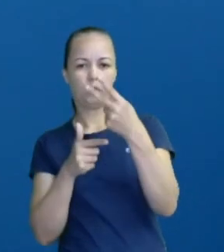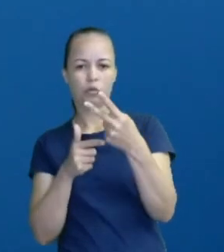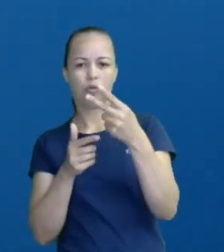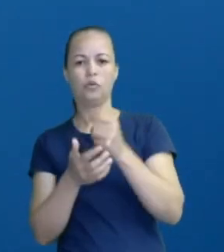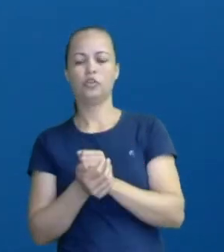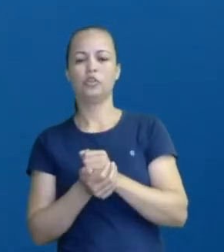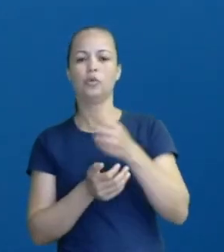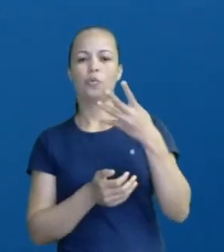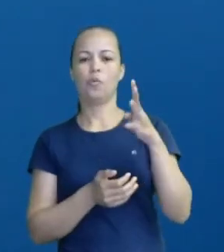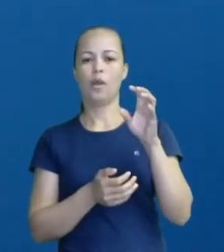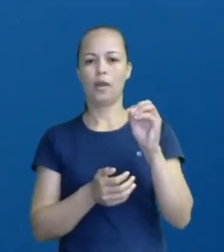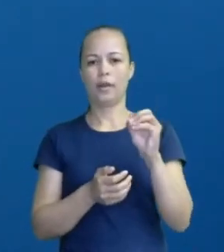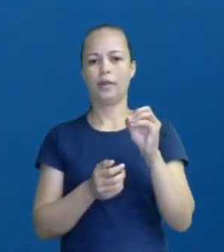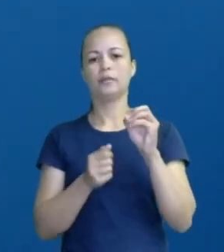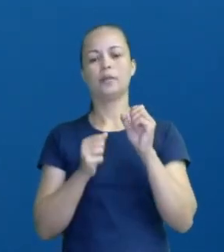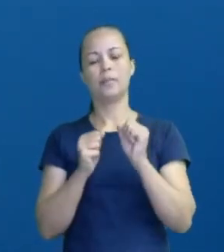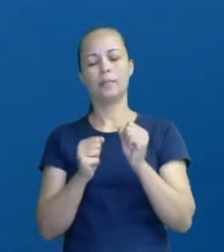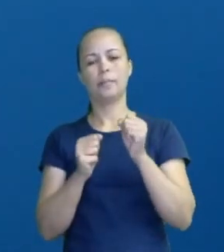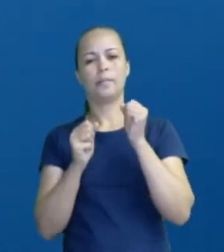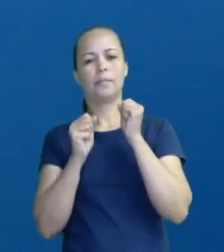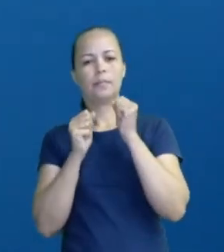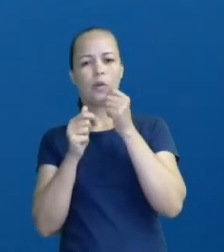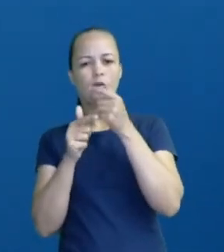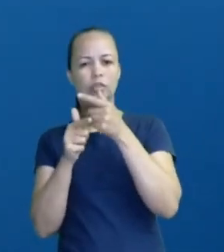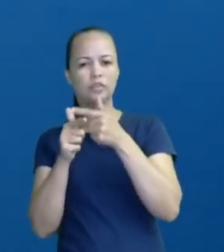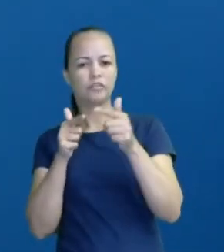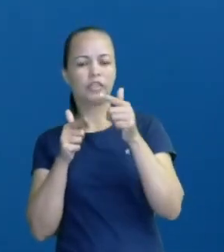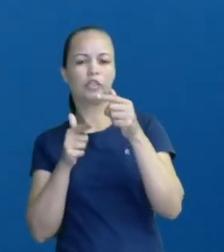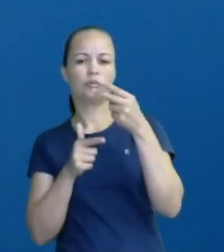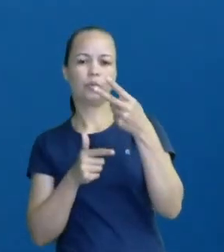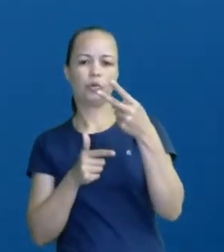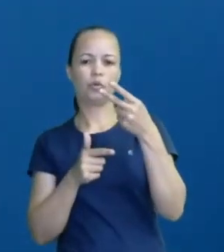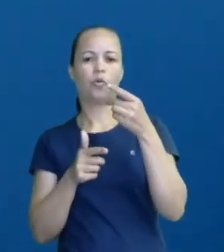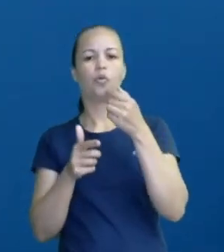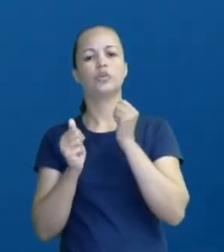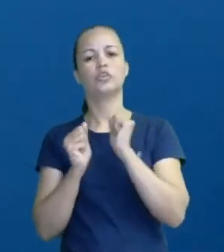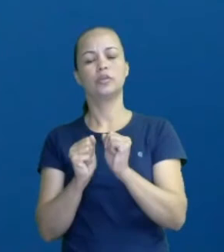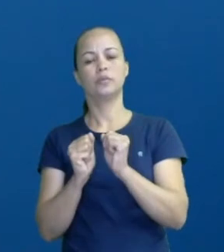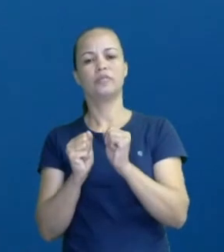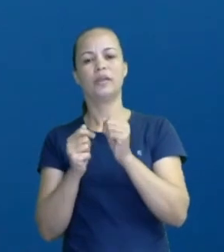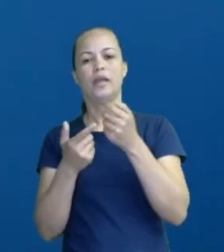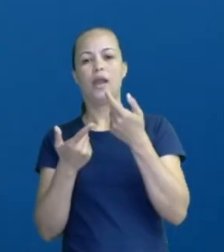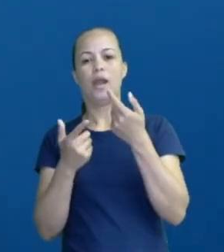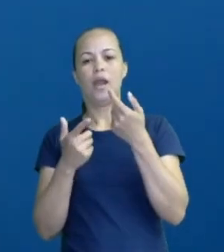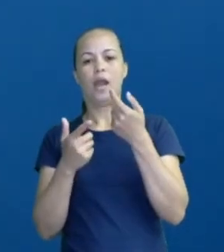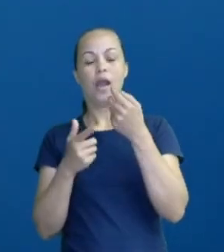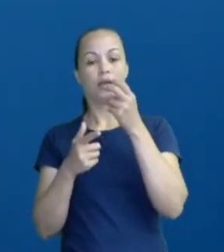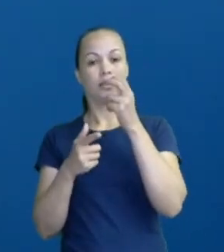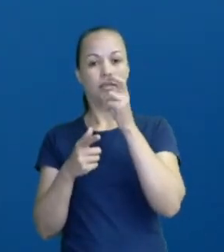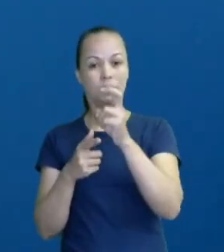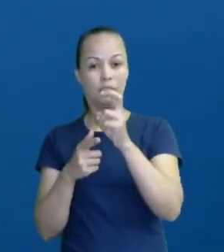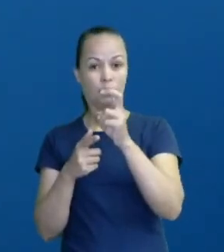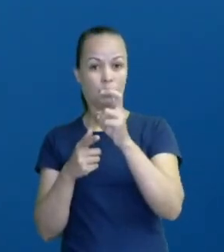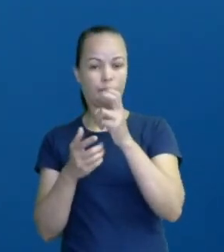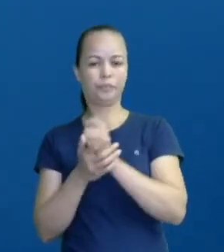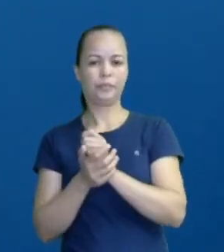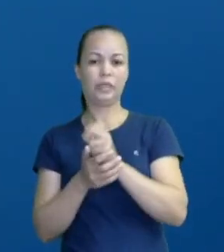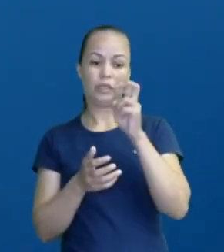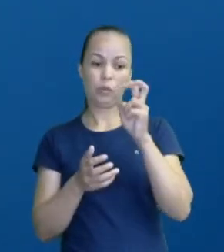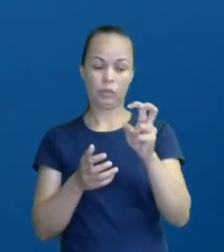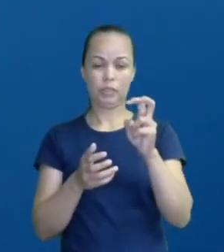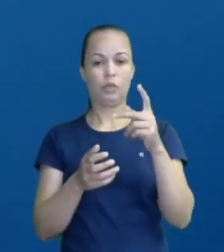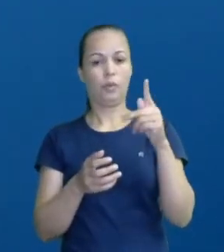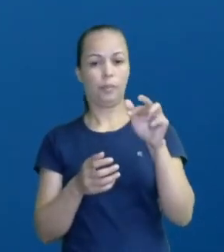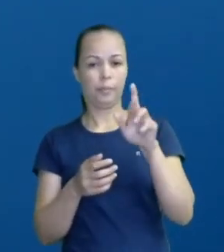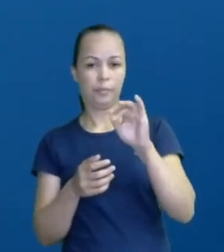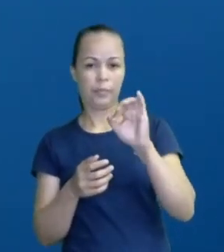que vai dar 10. 10 é par, posso dividir por 2, que vai dar 5. 5 é primo, só pode ser dividido por ele